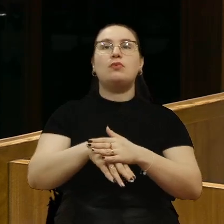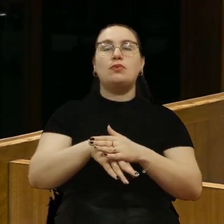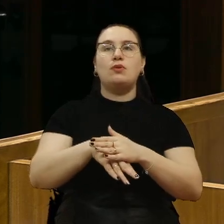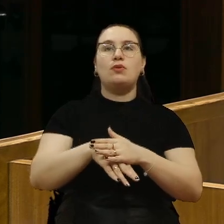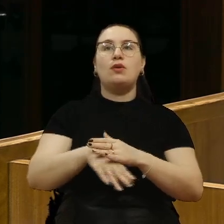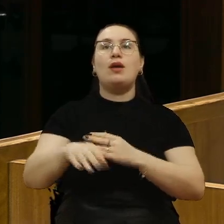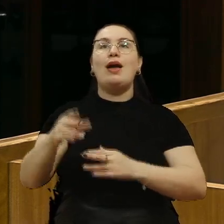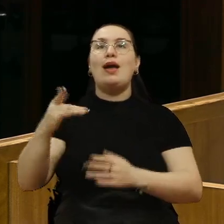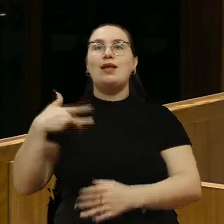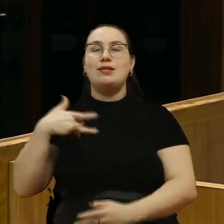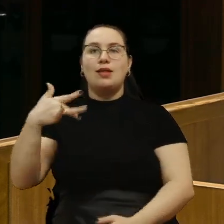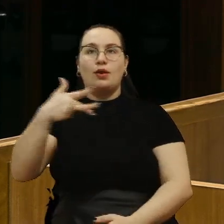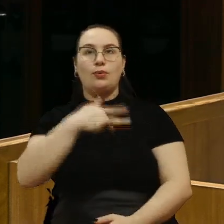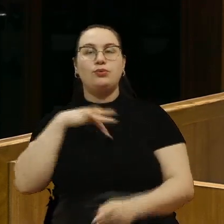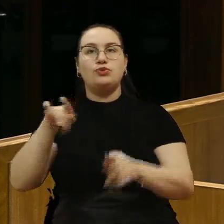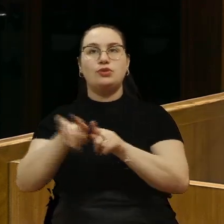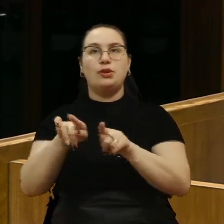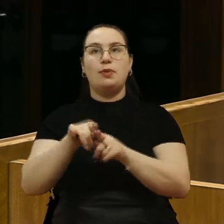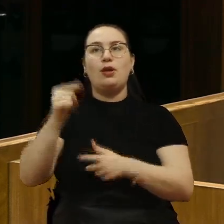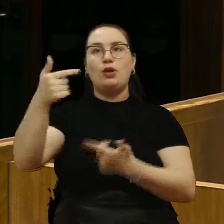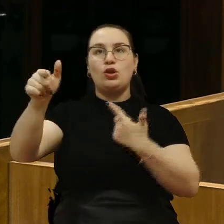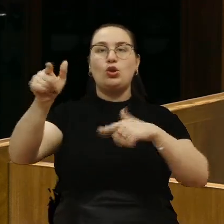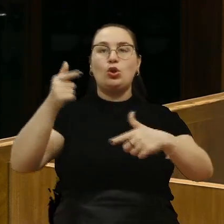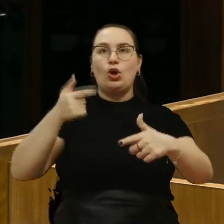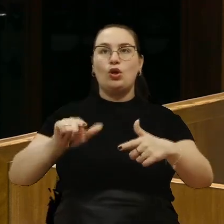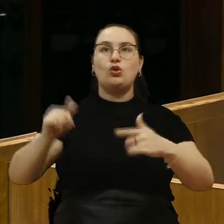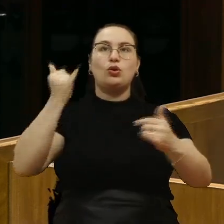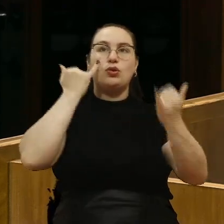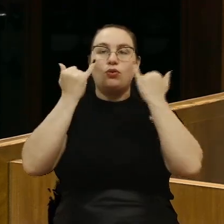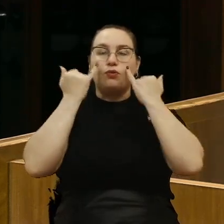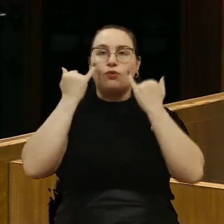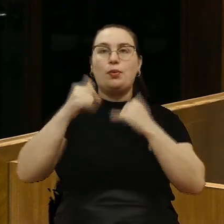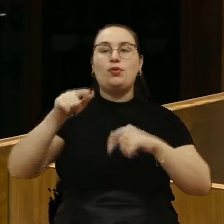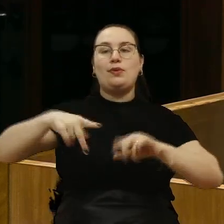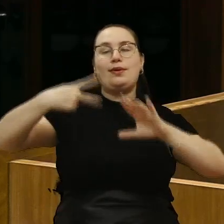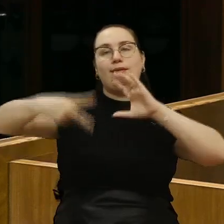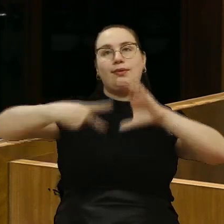da saúde que vem e os próximos que vier para esta casa. Era isso, senhor presidente. Muito obrigada.